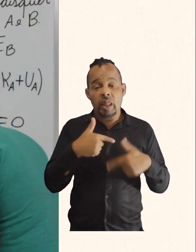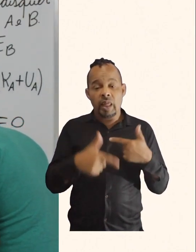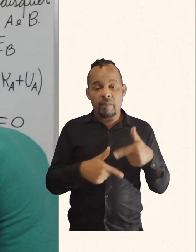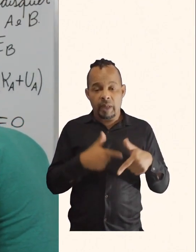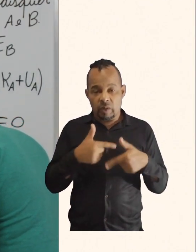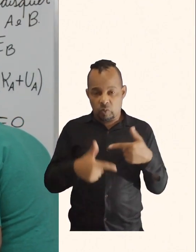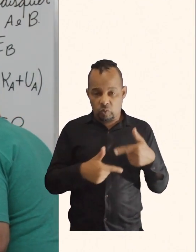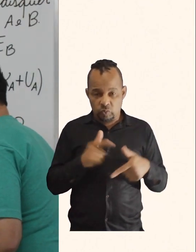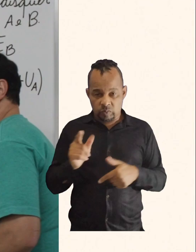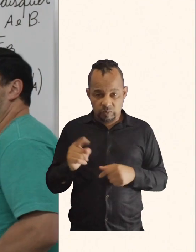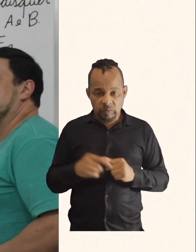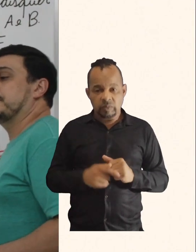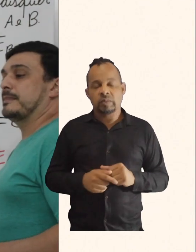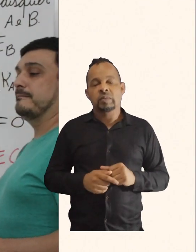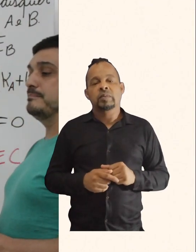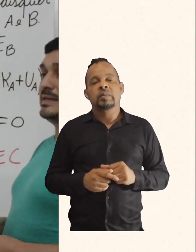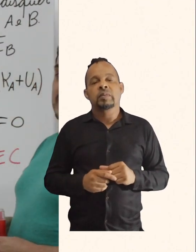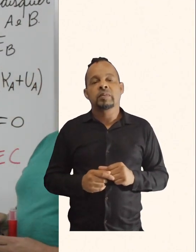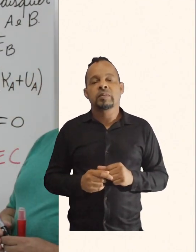trabalho.